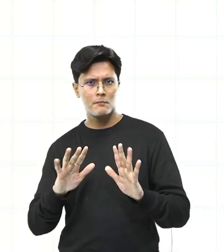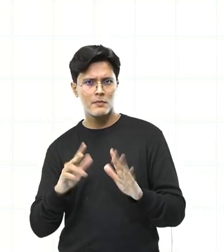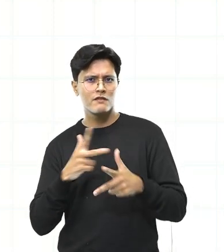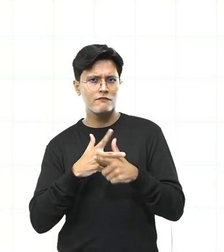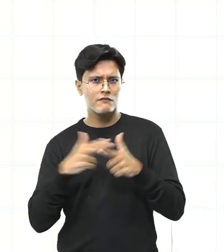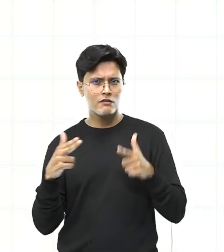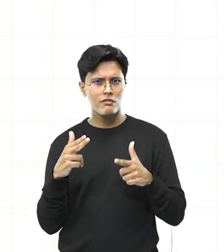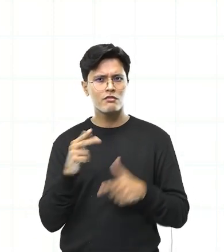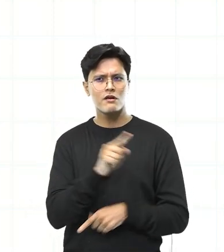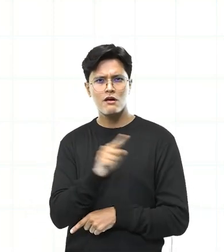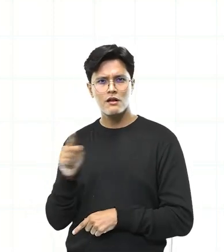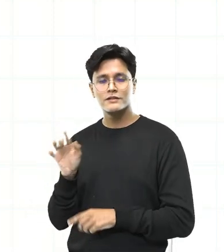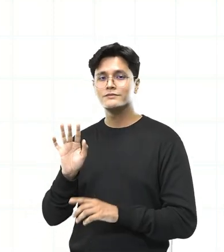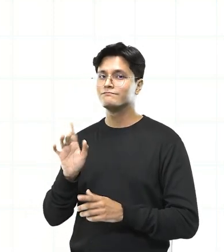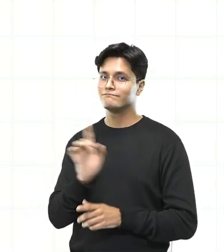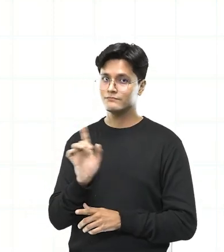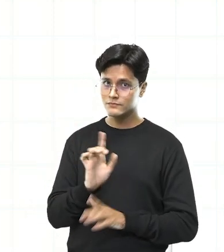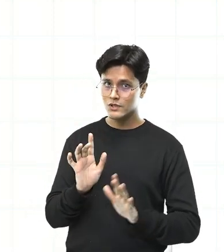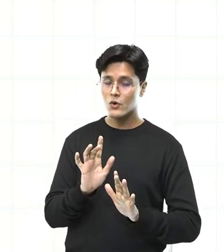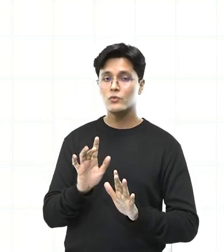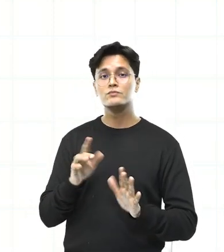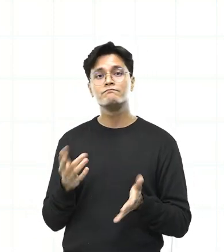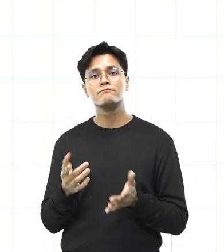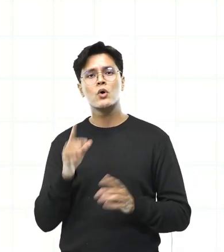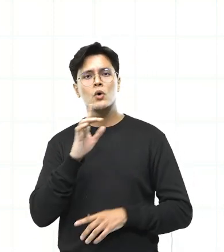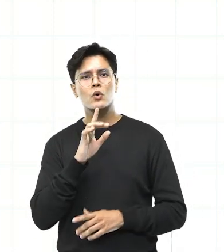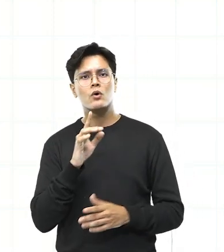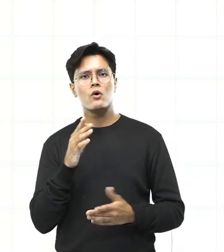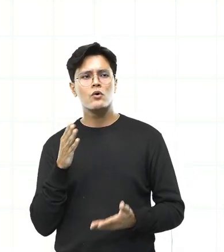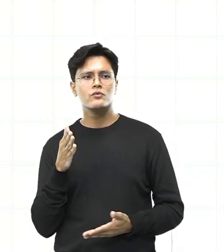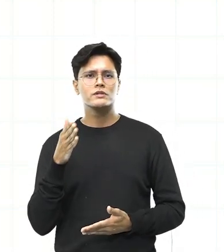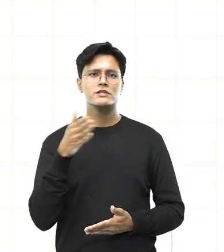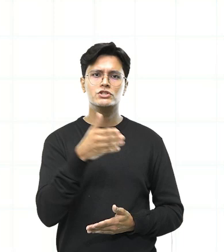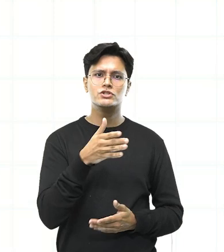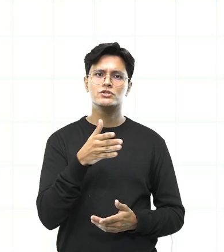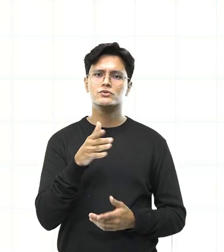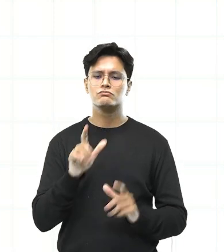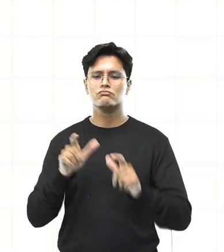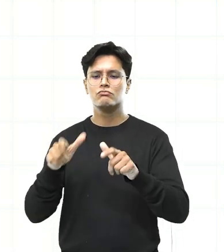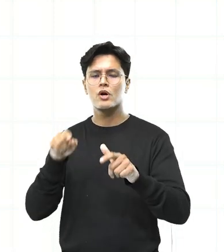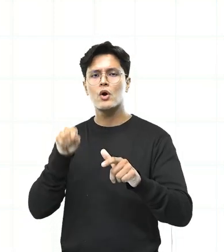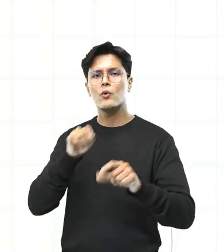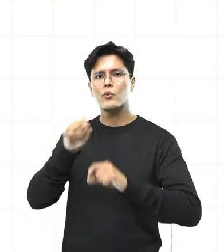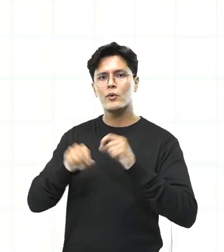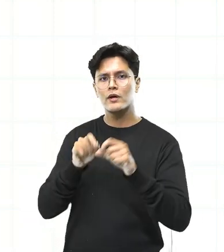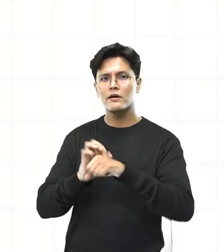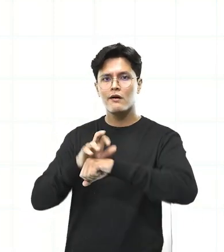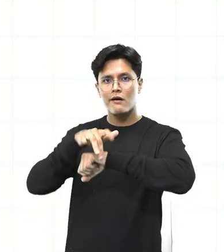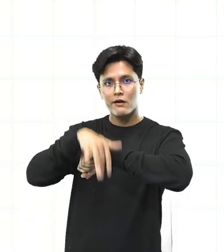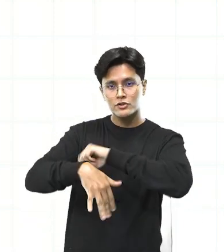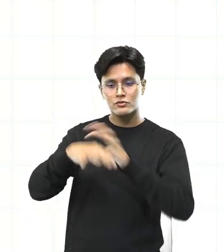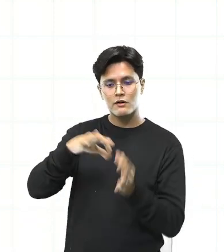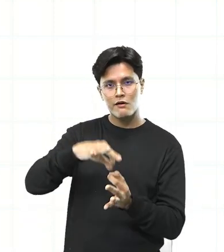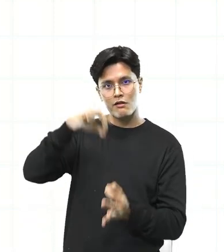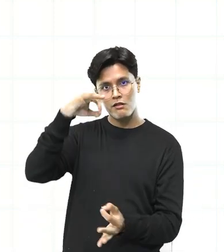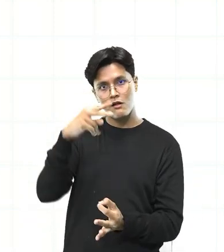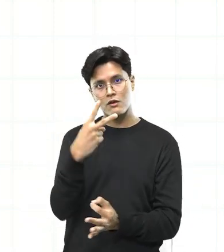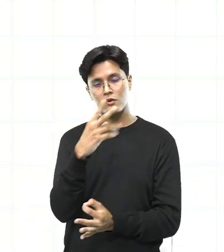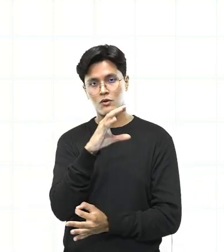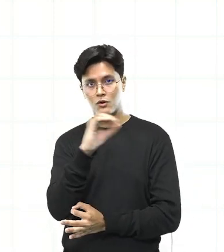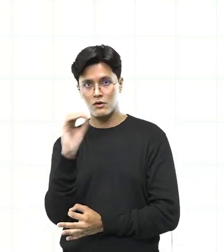O destino dessa vez era uma cachoeira de 200 metros, tá? Que